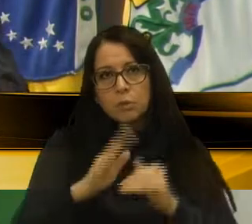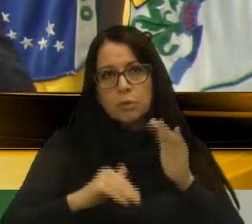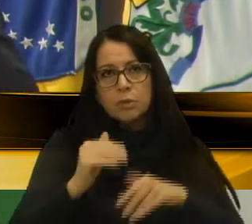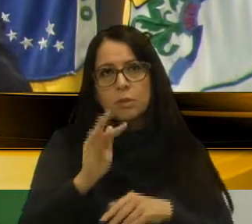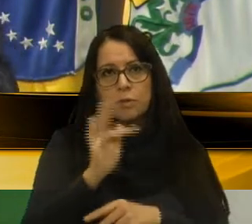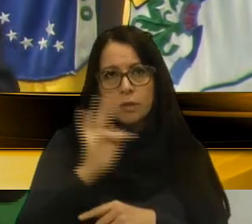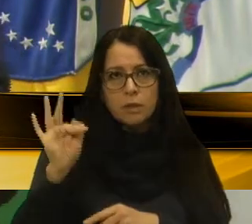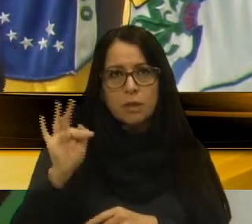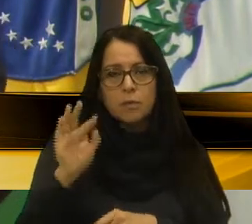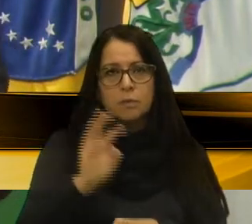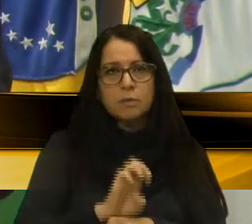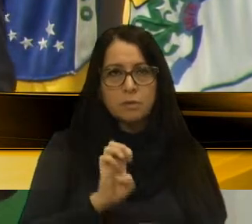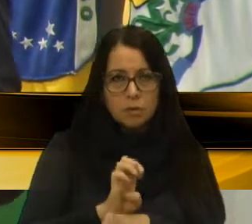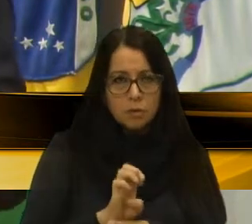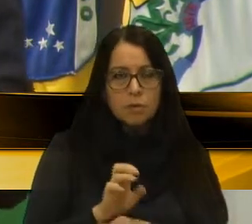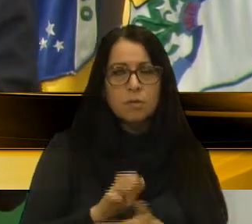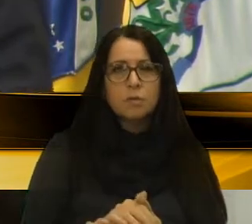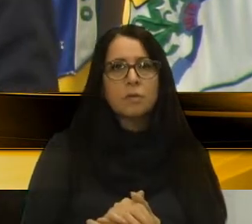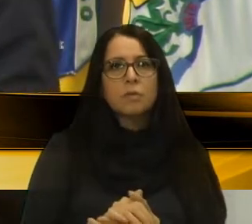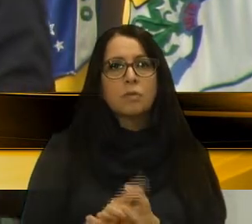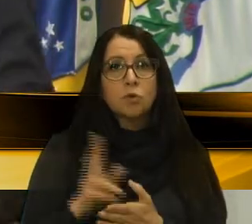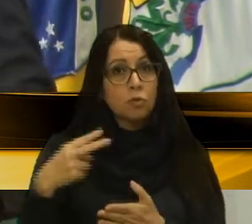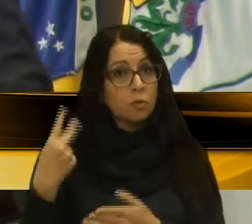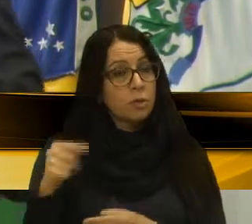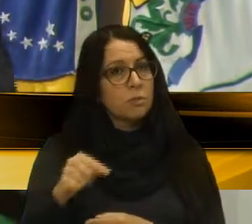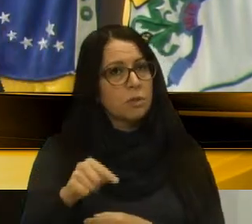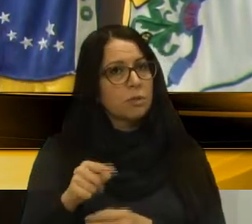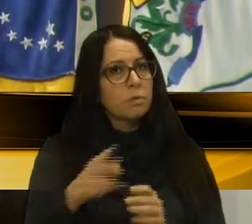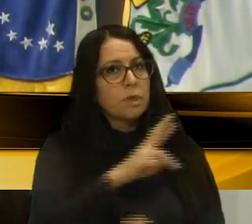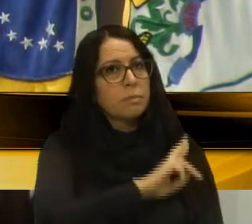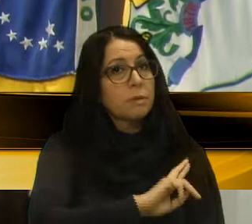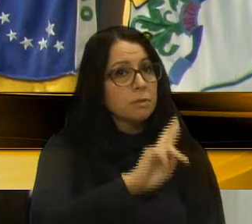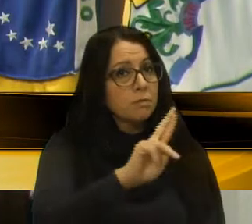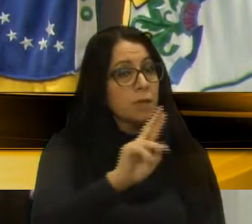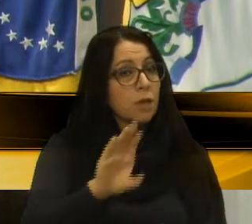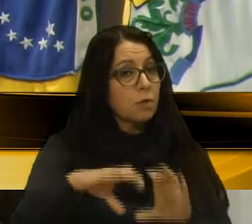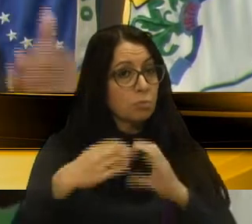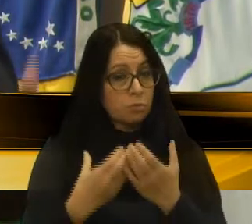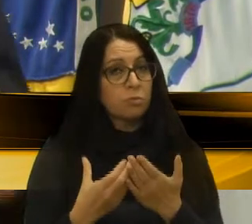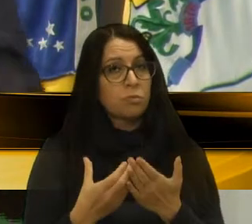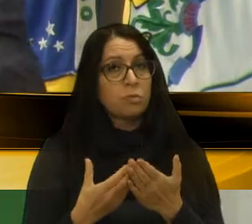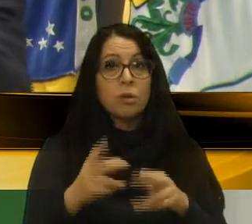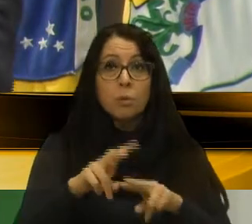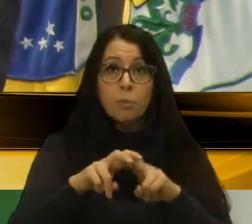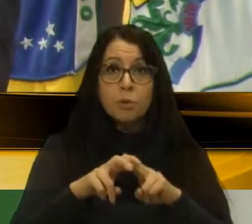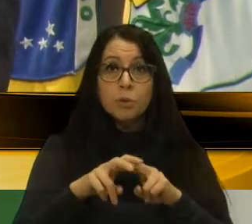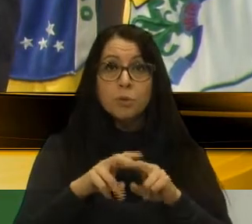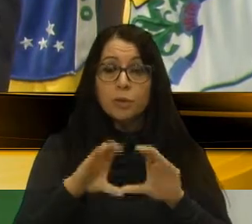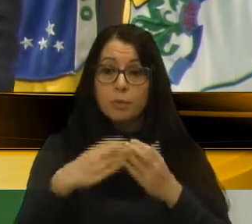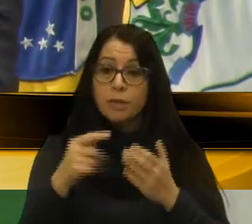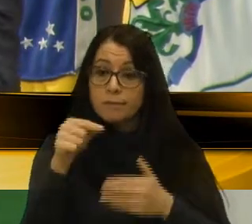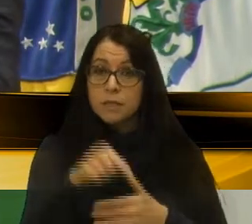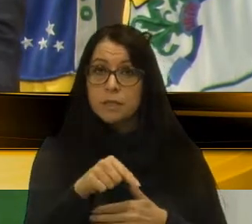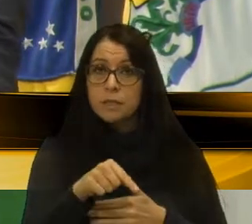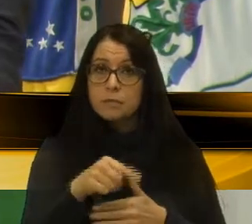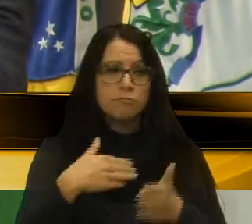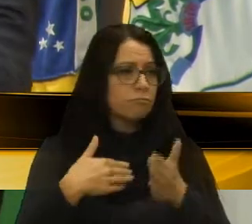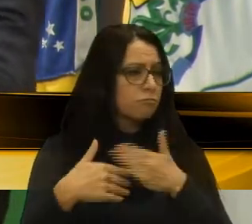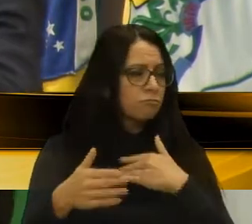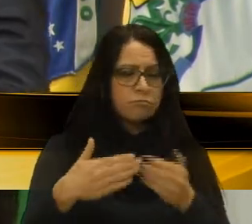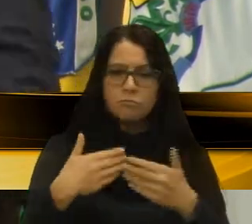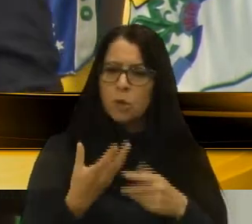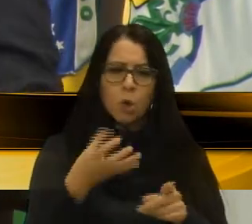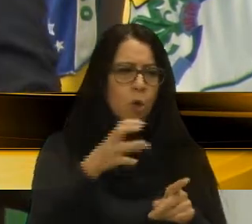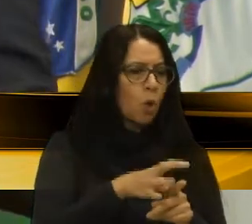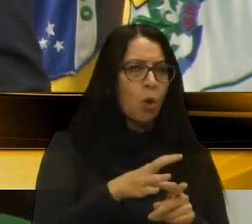da Constituição Estadual. Então, nós estamos aqui para representar a comunidade. É por isso que, quando a comunidade vem aqui, independente de ser